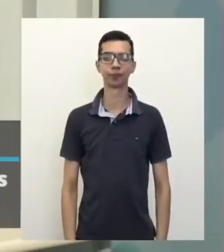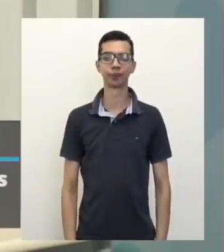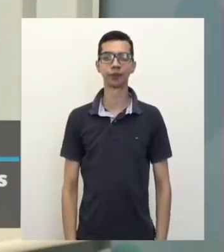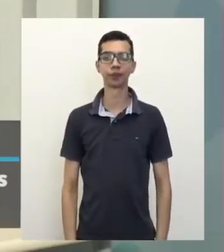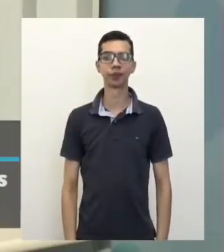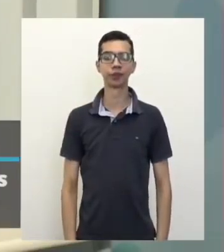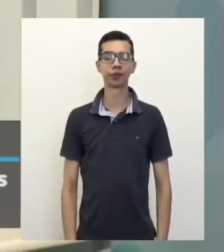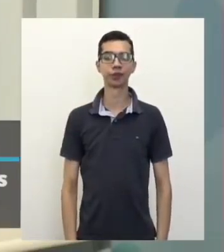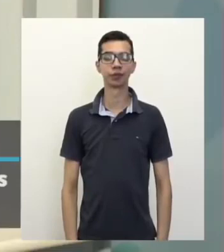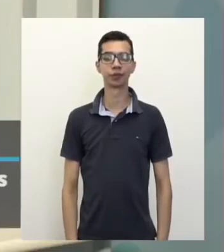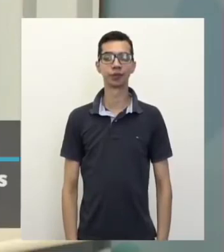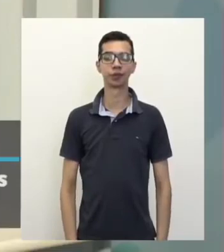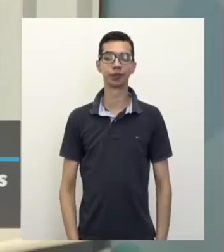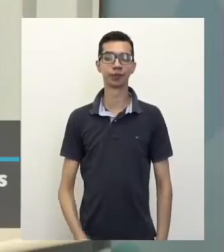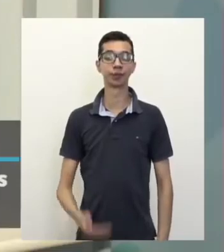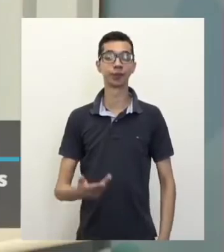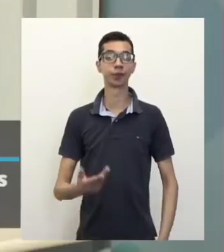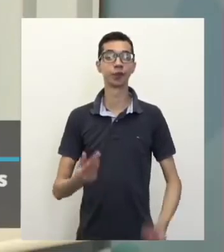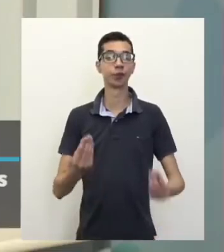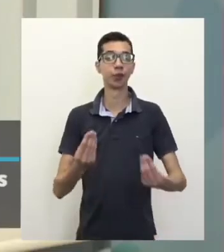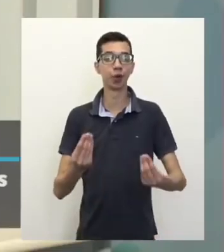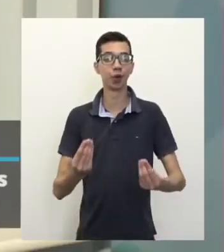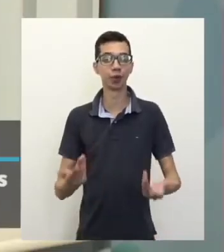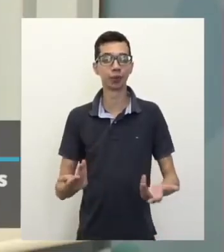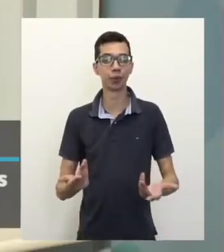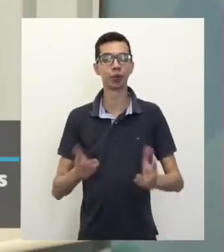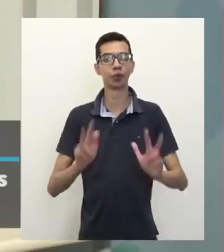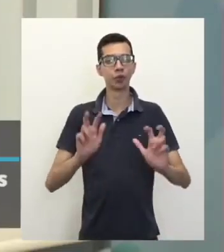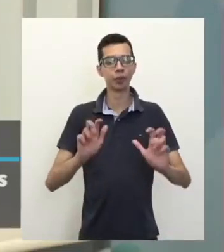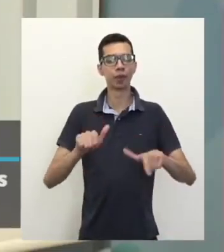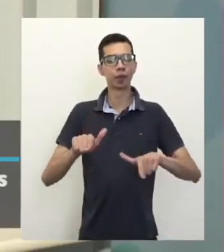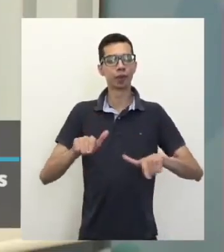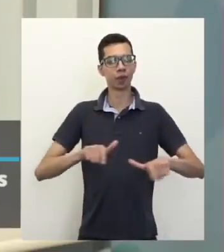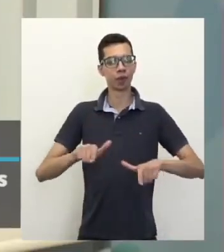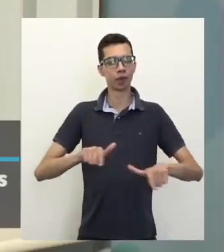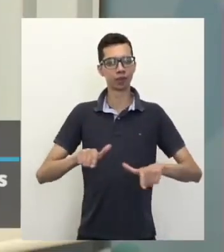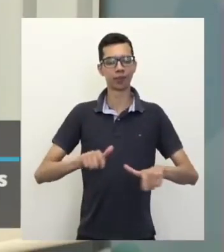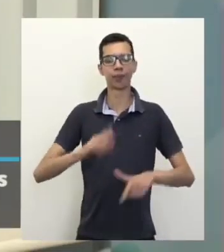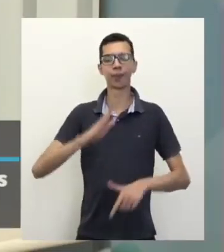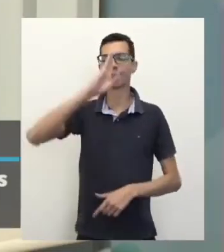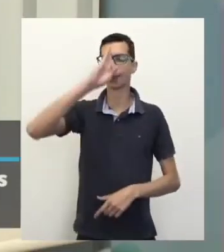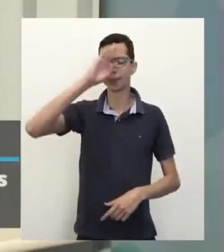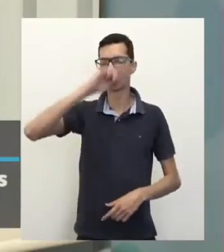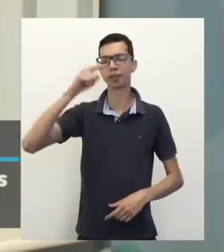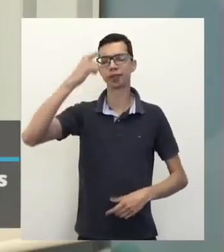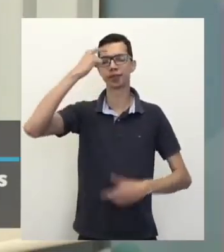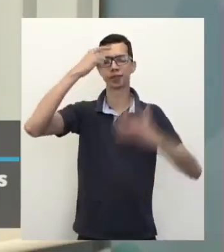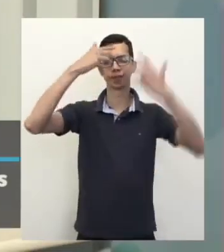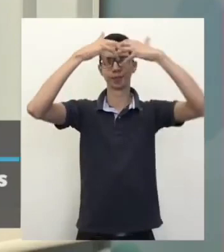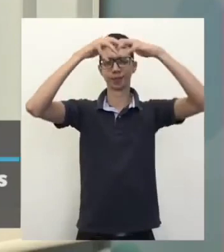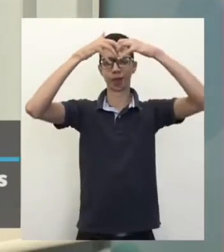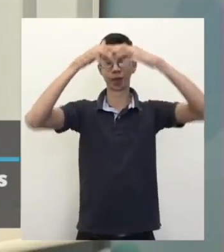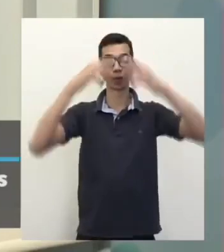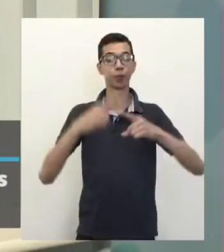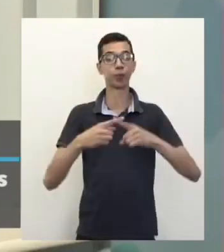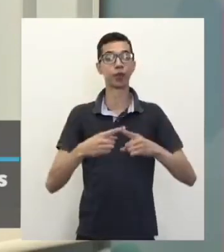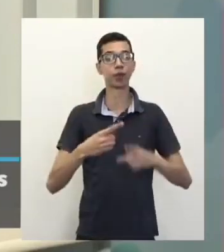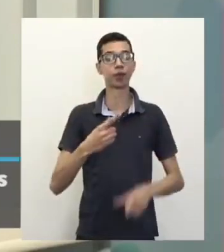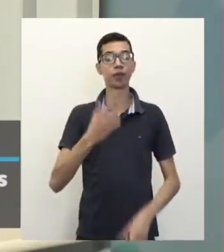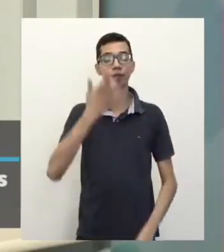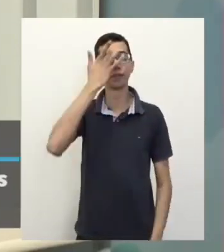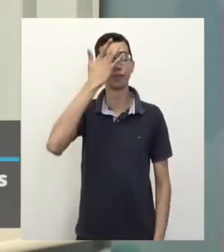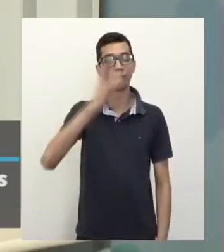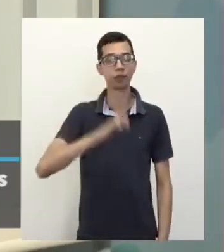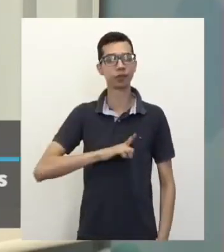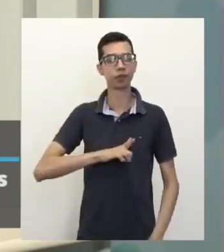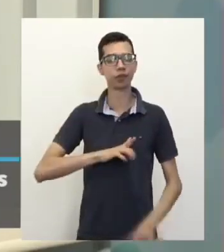Então, principalmente por meio das relações de trabalho. Porque é sempre muito próximo hoje em dia, você tem alguém da sua